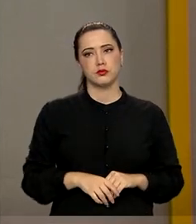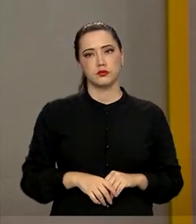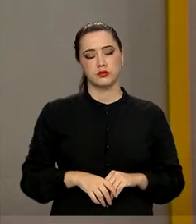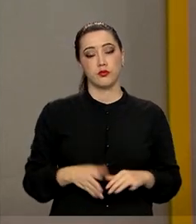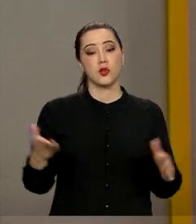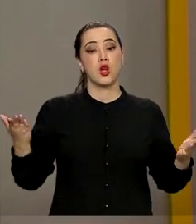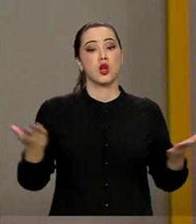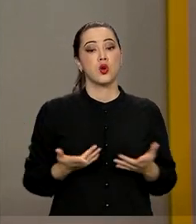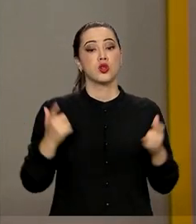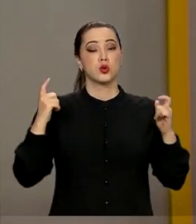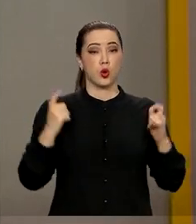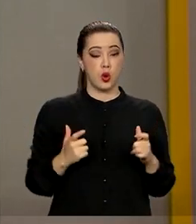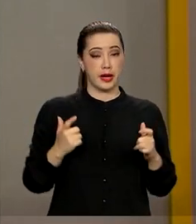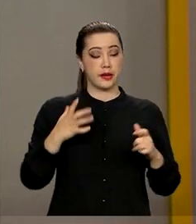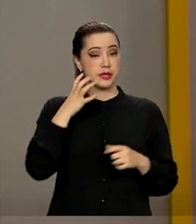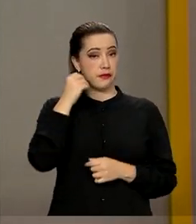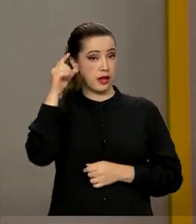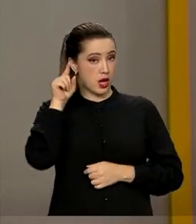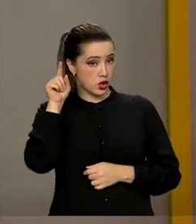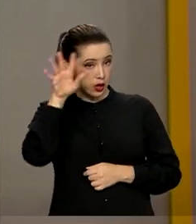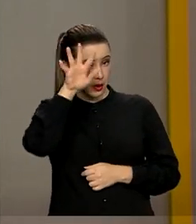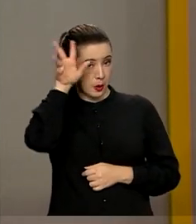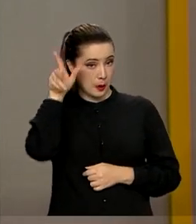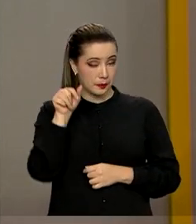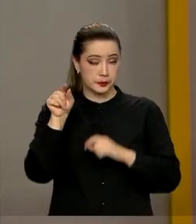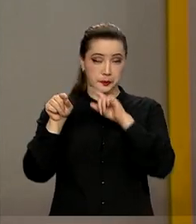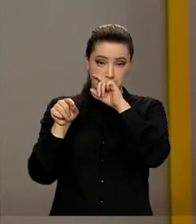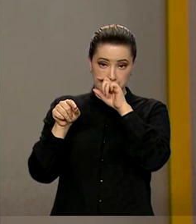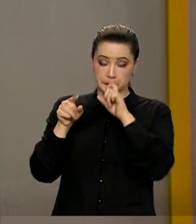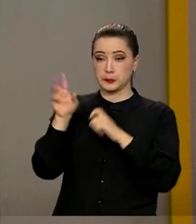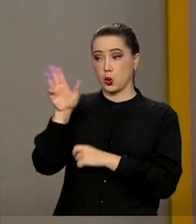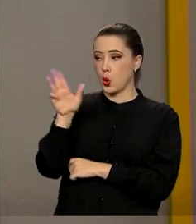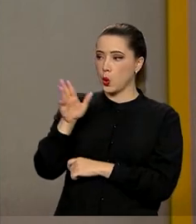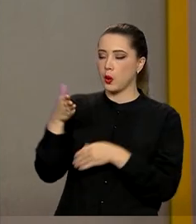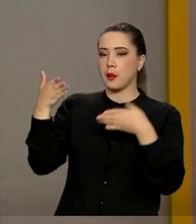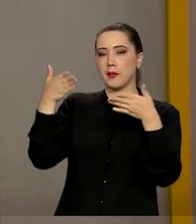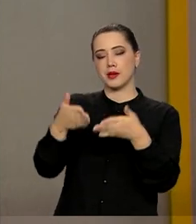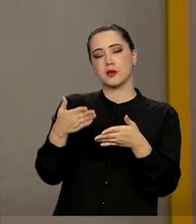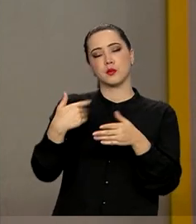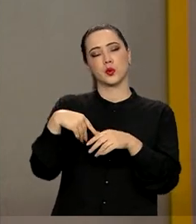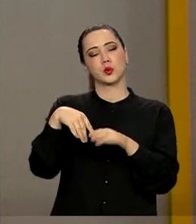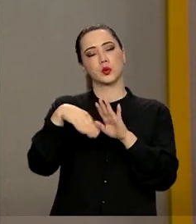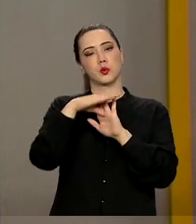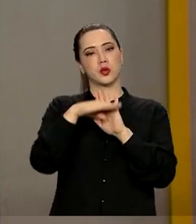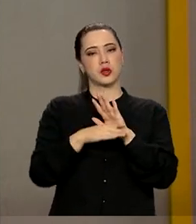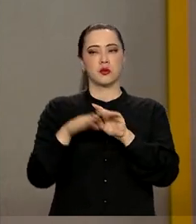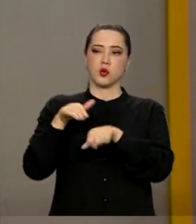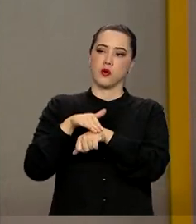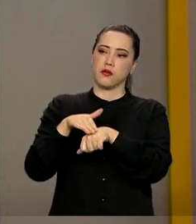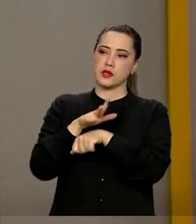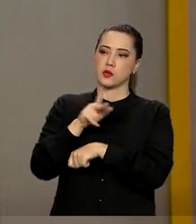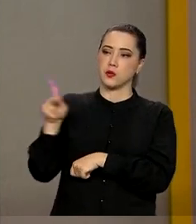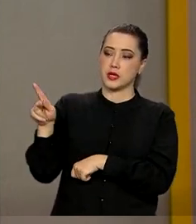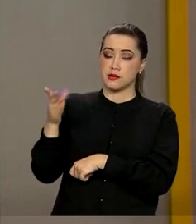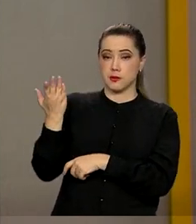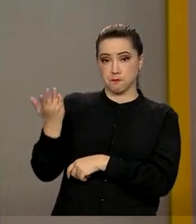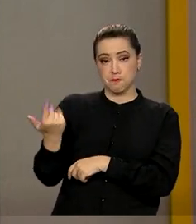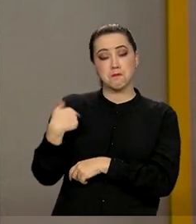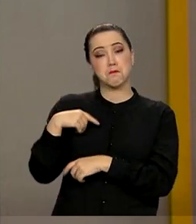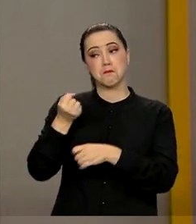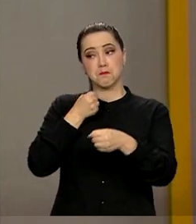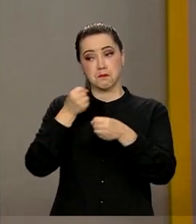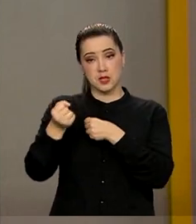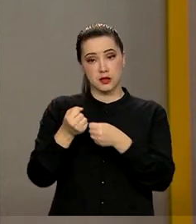E direto dessa viagem à África do Sul, Lula participou do programa semanal Conversa com o Presidente. Na entrevista ao